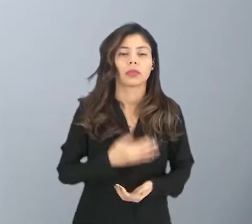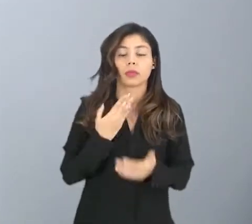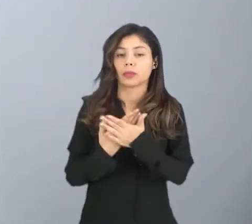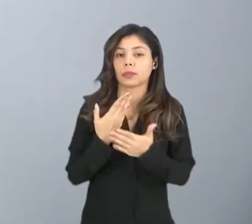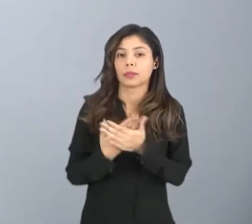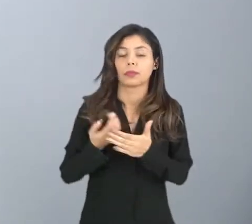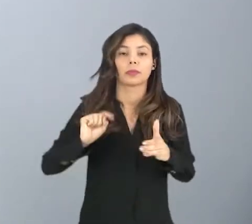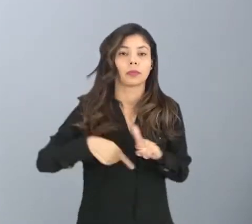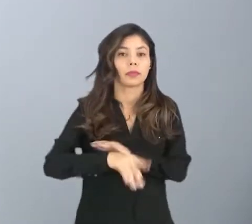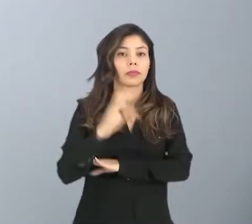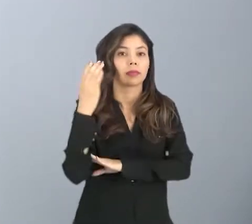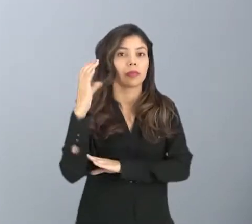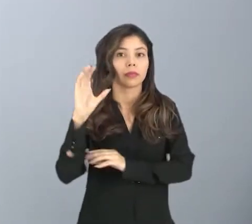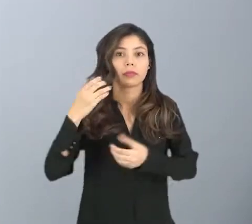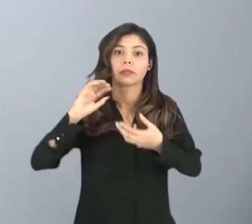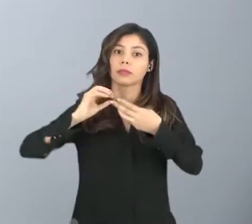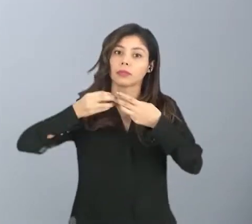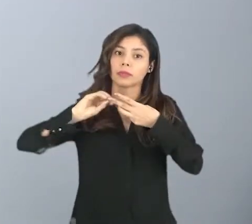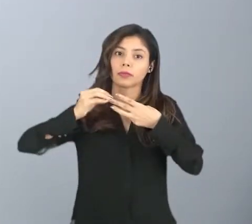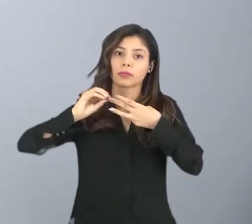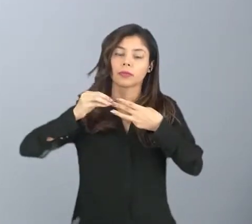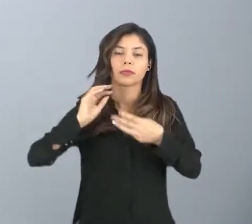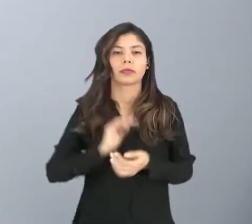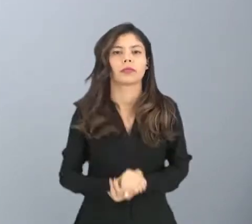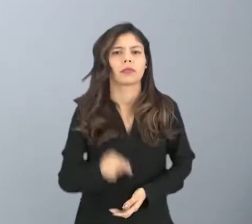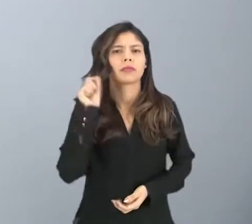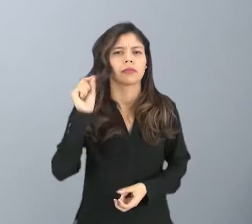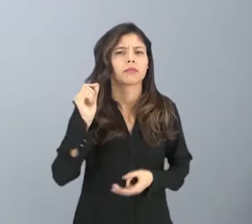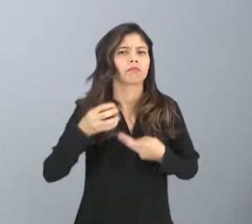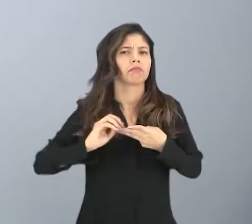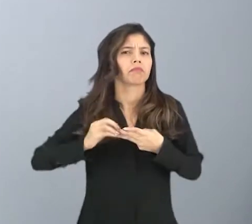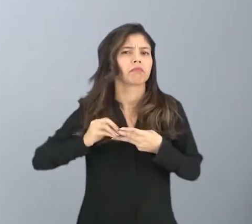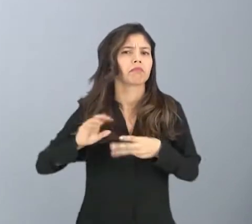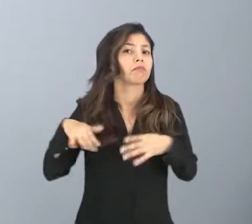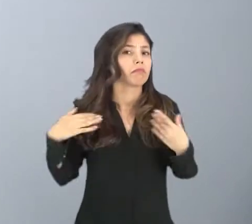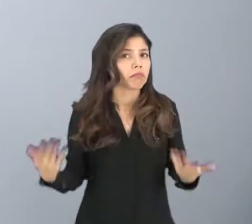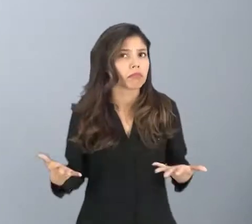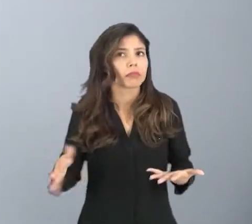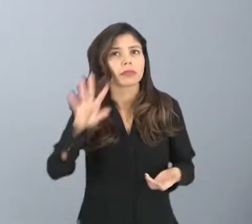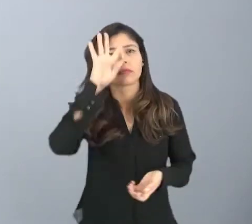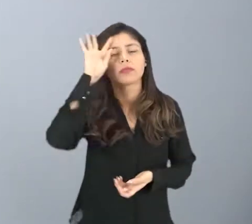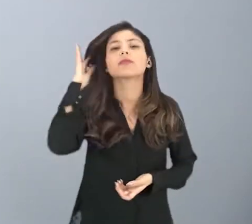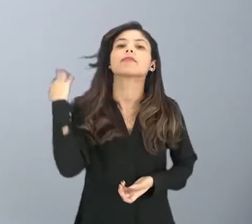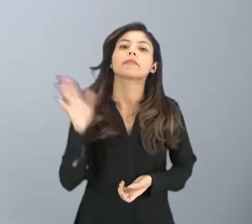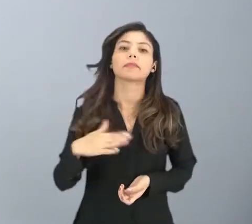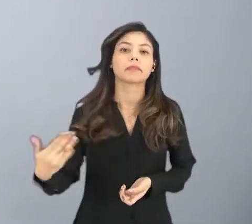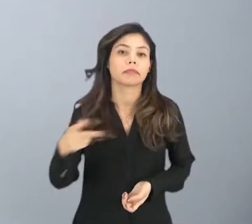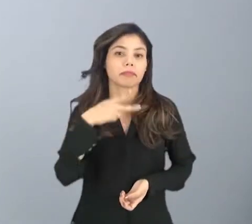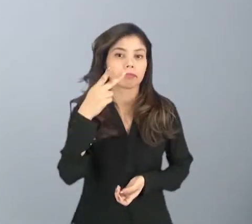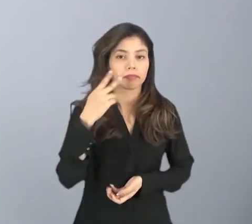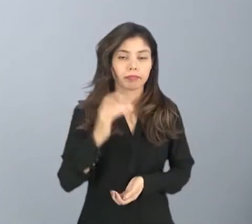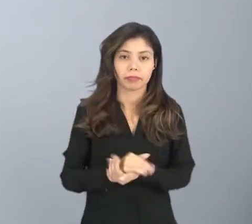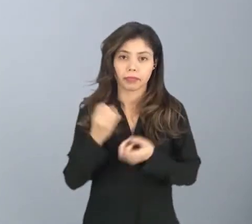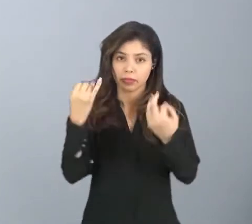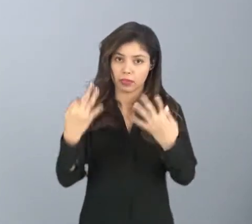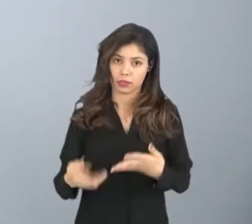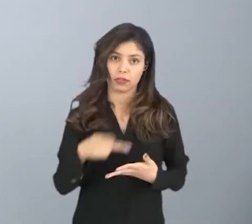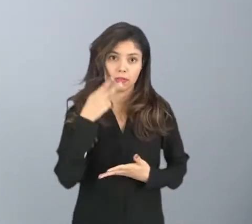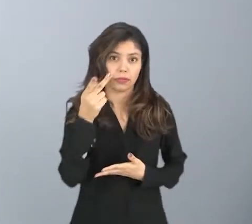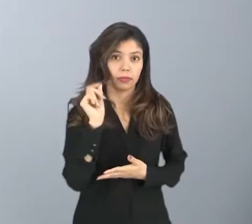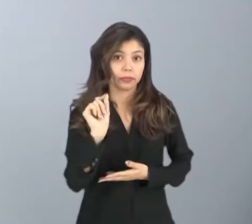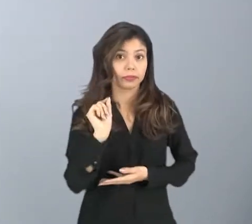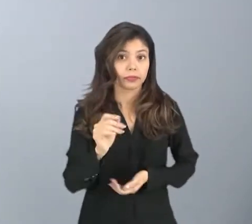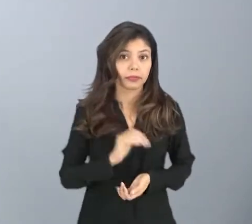estudo dentro da ciência, o estudo das células. Mas o que são células, afinal? Quando a gente fala de células, a gente está falando